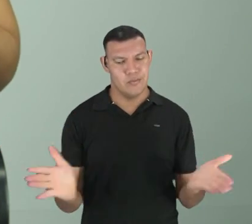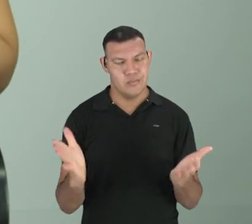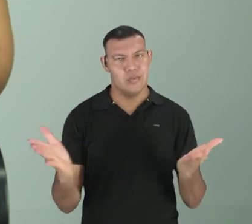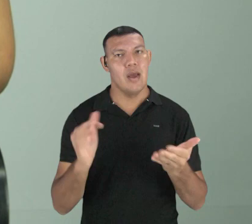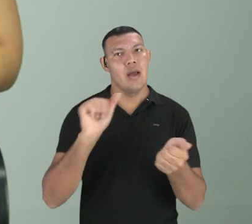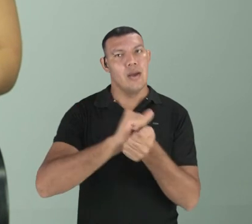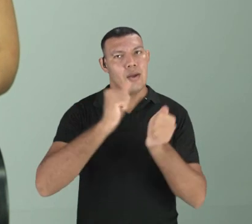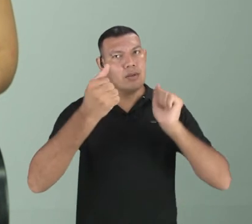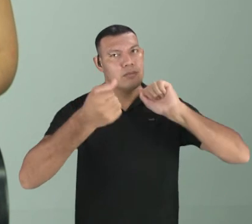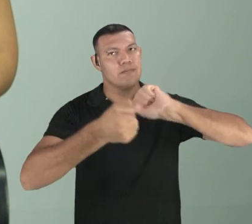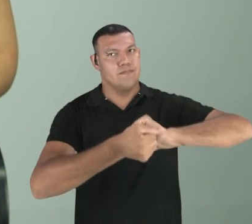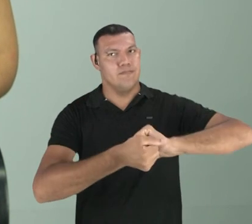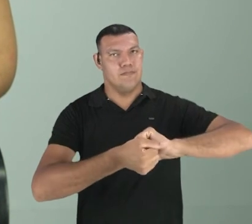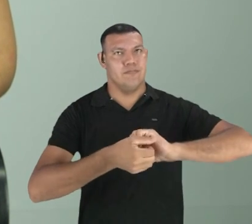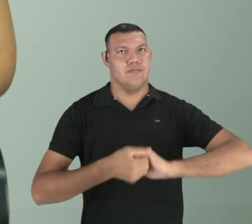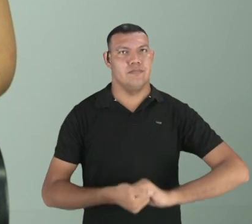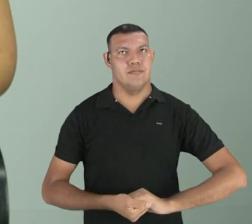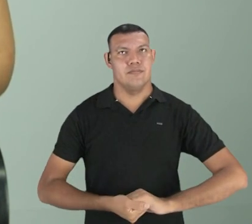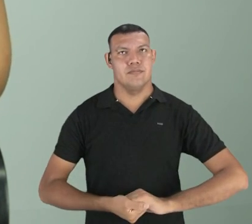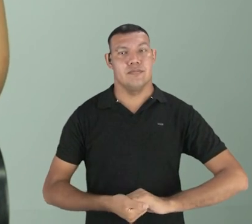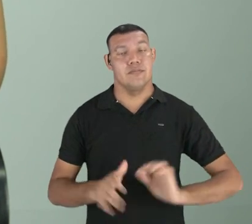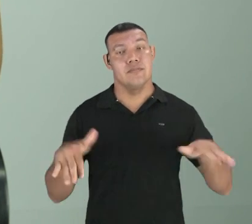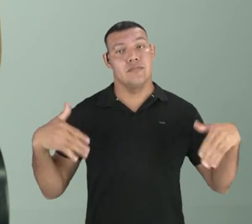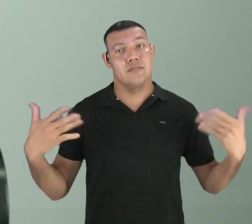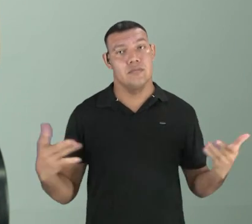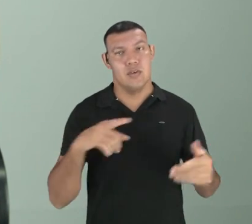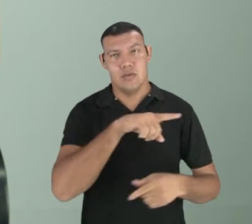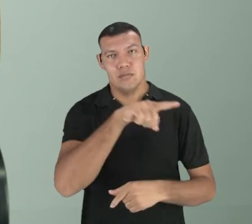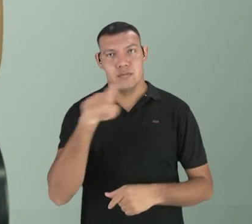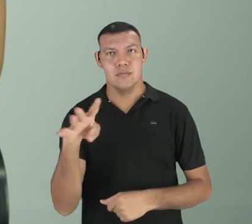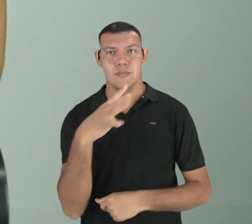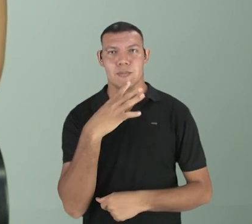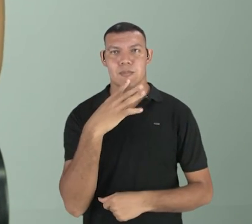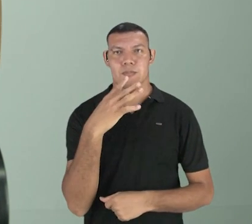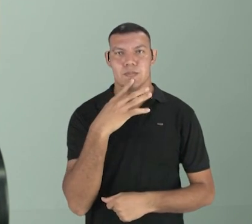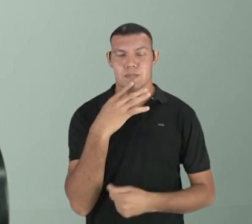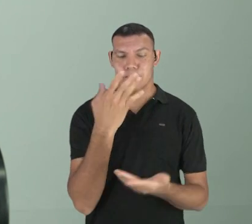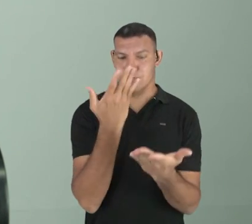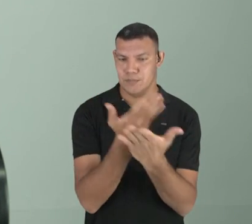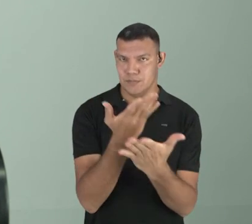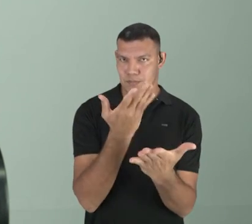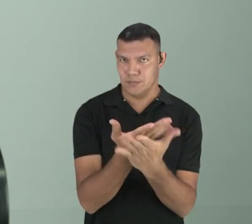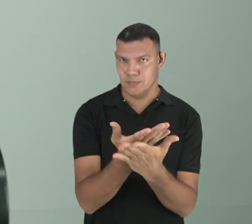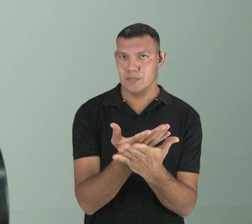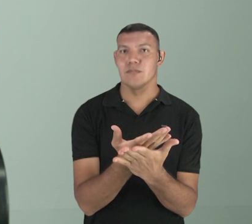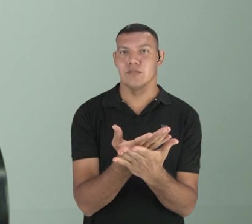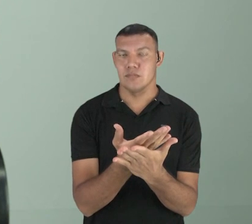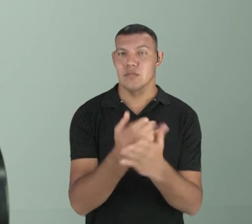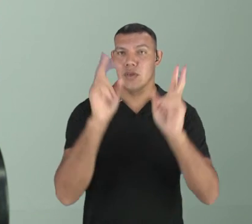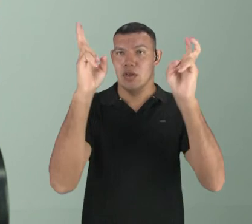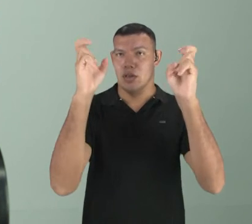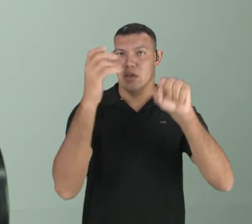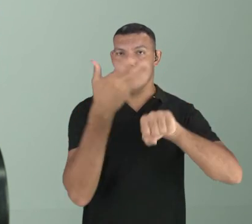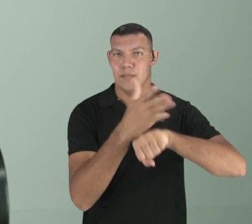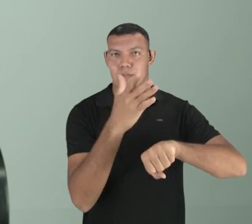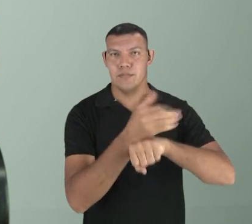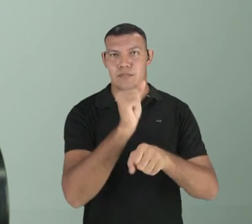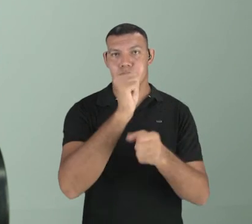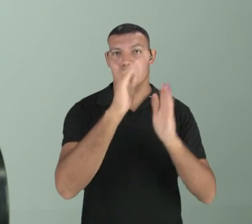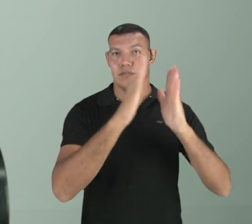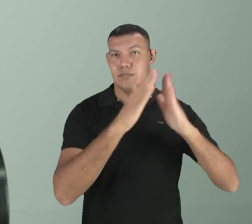a adaptação. Bom, agora que você já estudou sobre o tema, treine em sua casa,